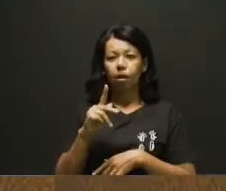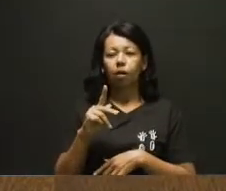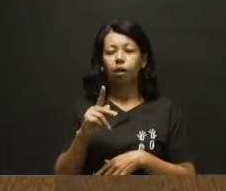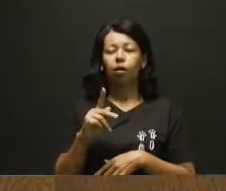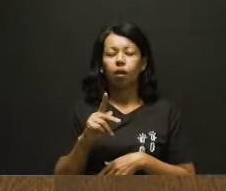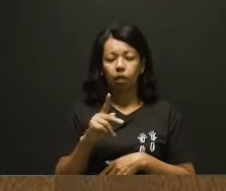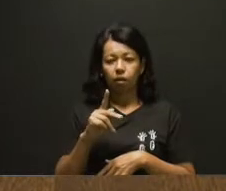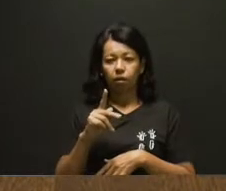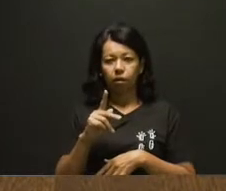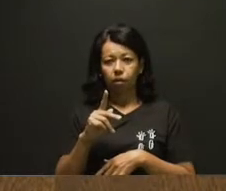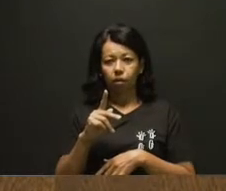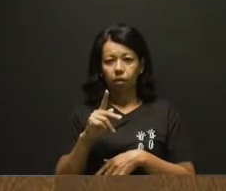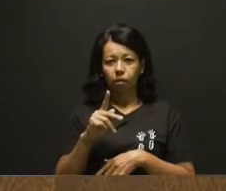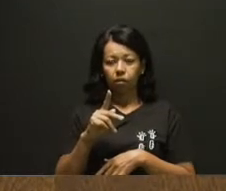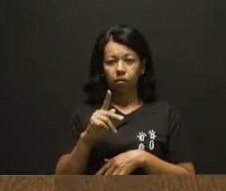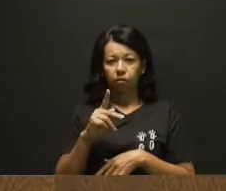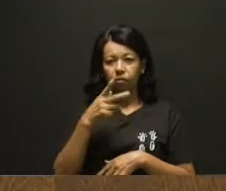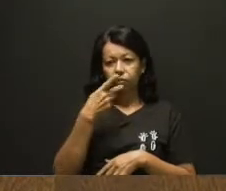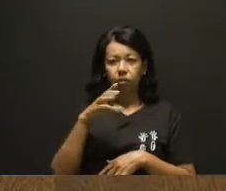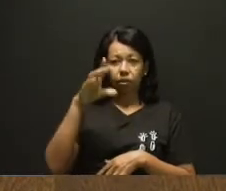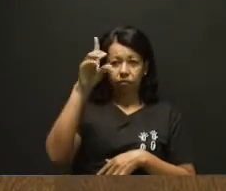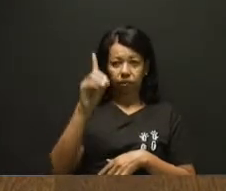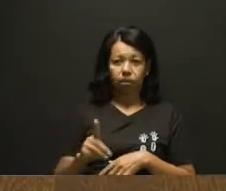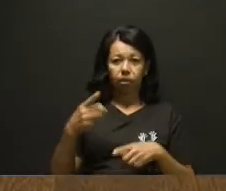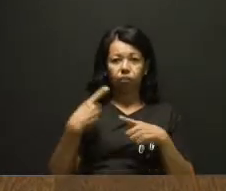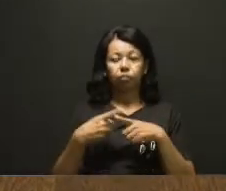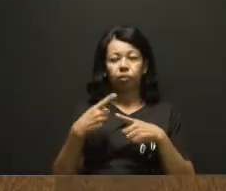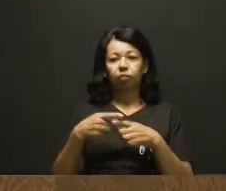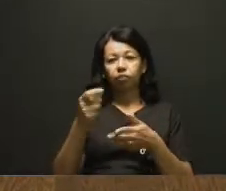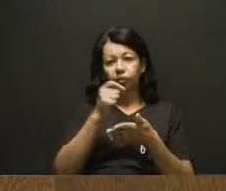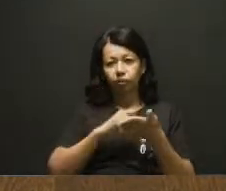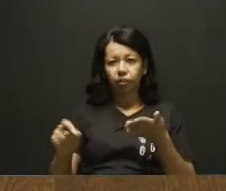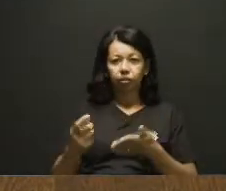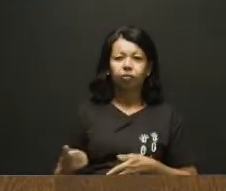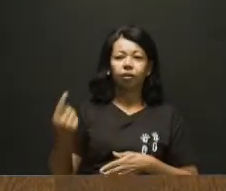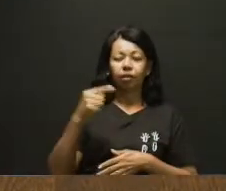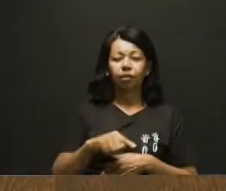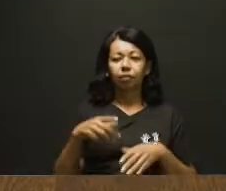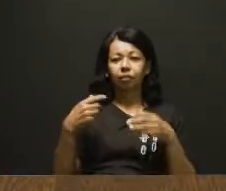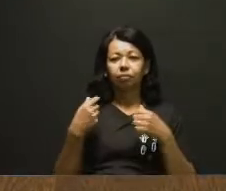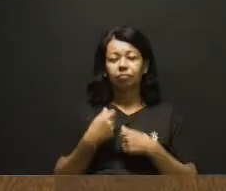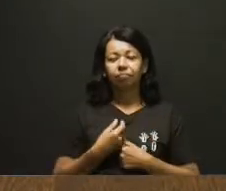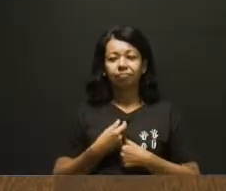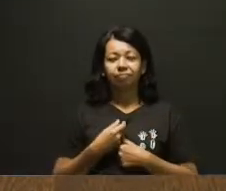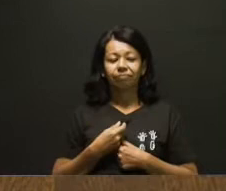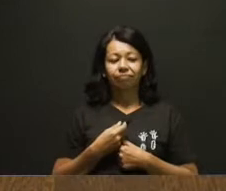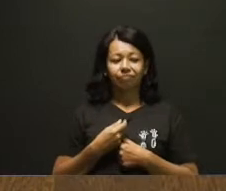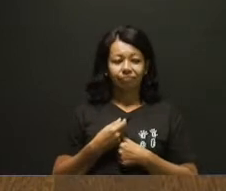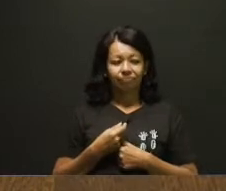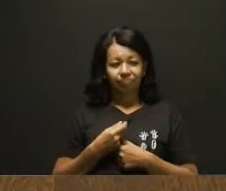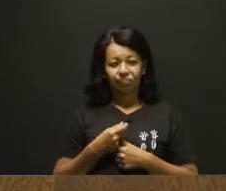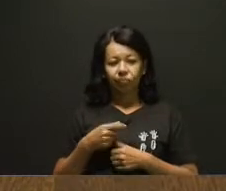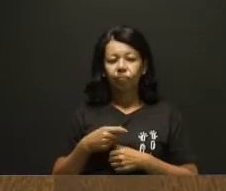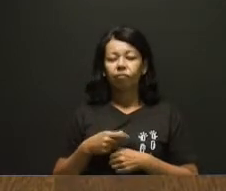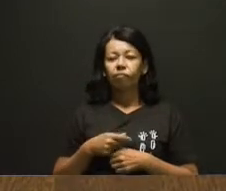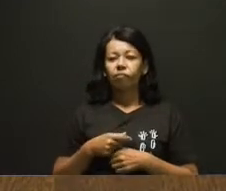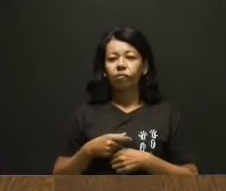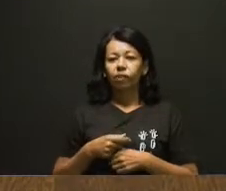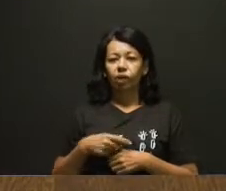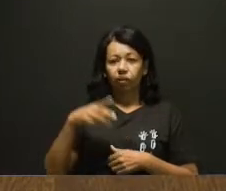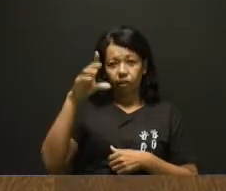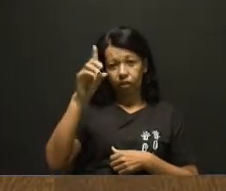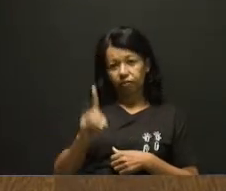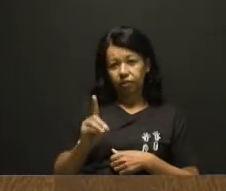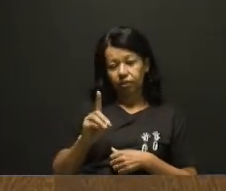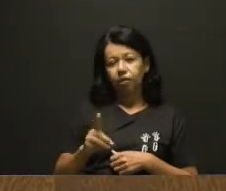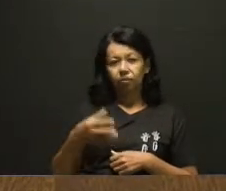muita vontade de falar deficiente porque corrigir daqui né portador de necessidade especial mas me parece que o tempo adequado é deficiente